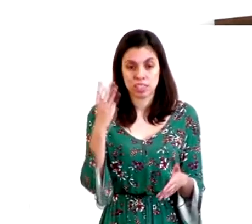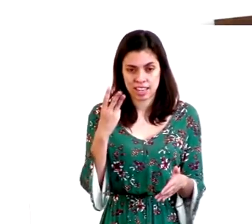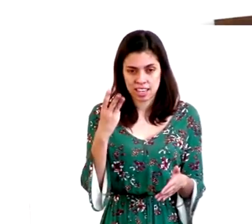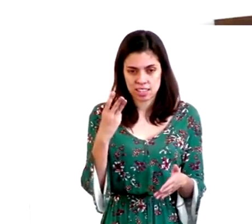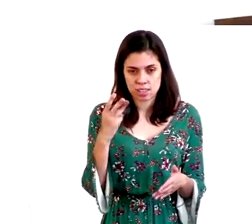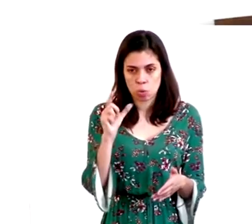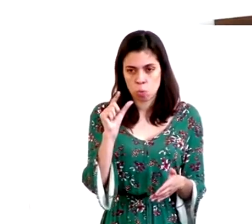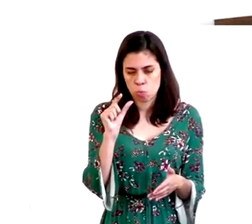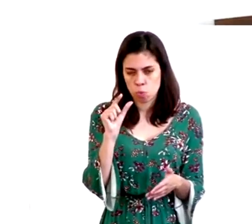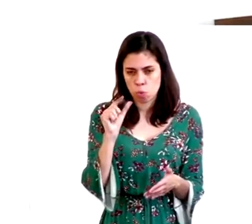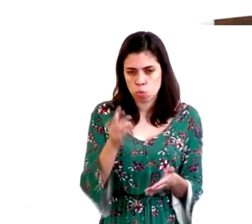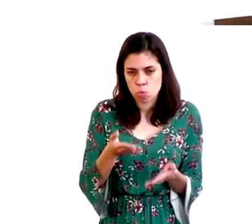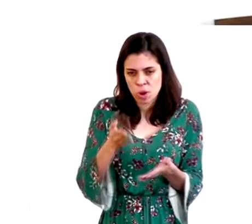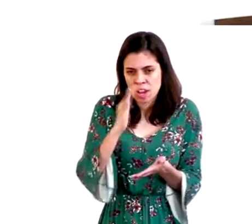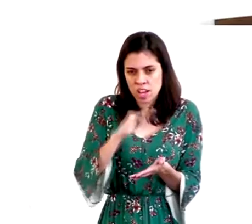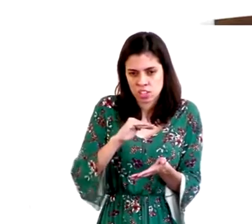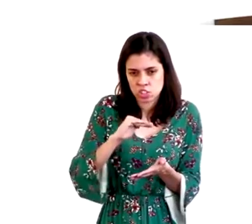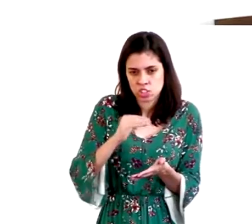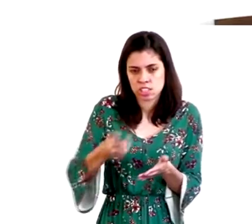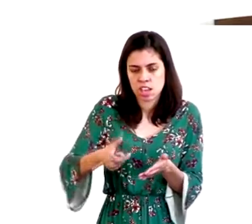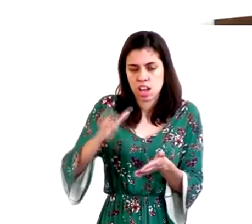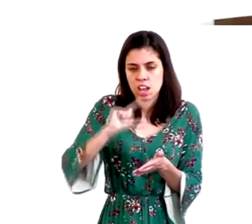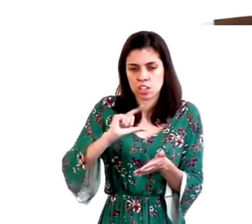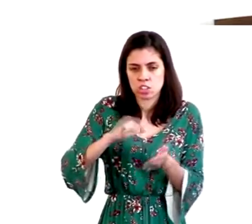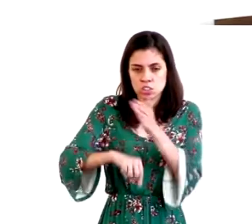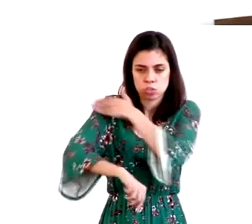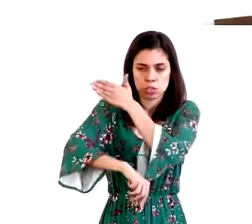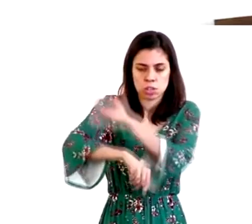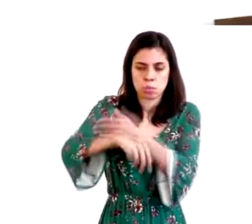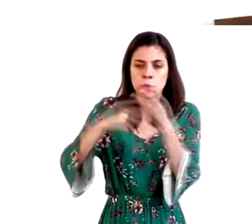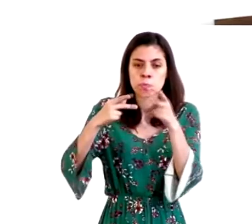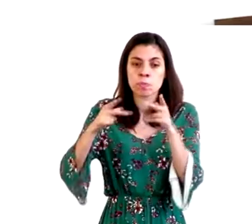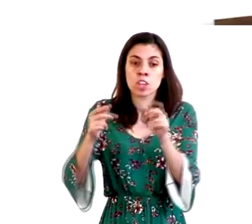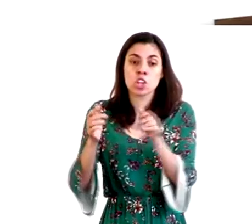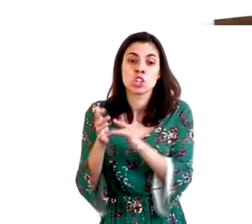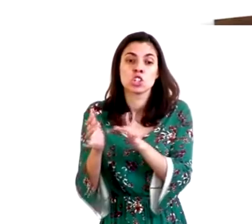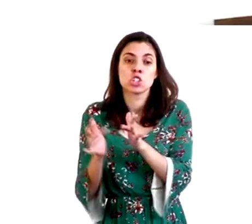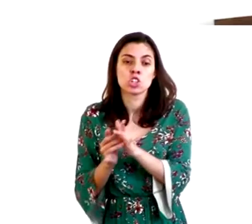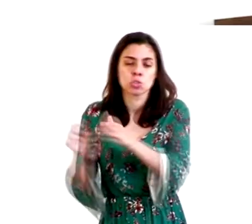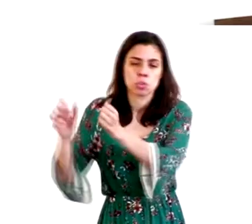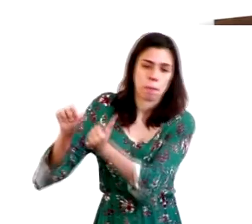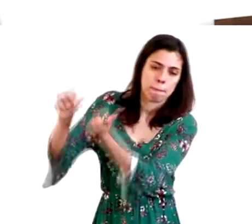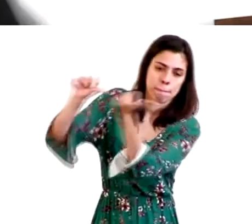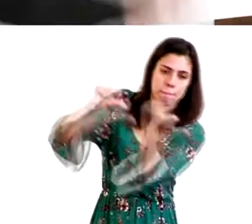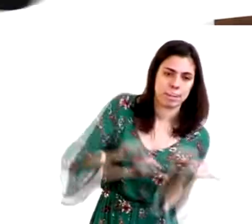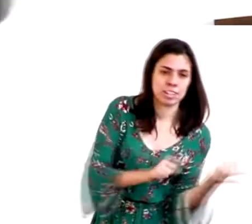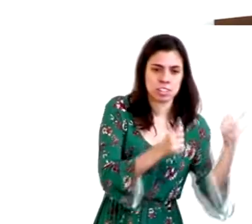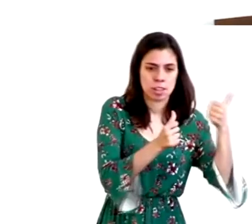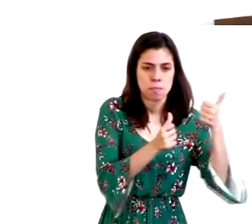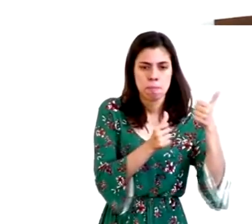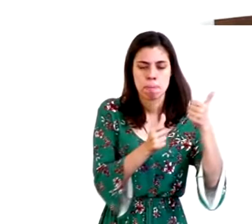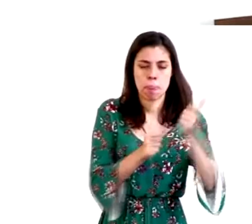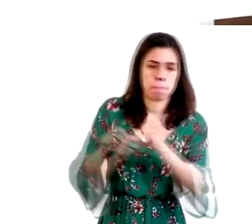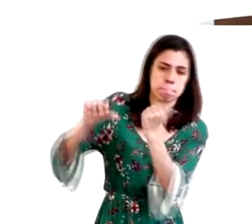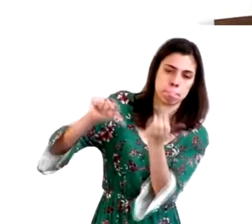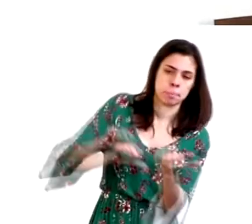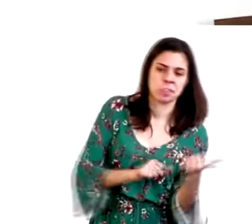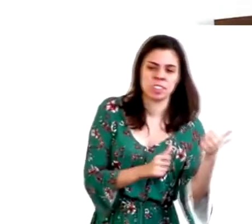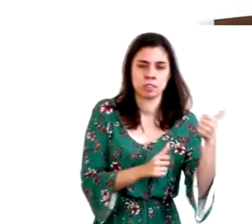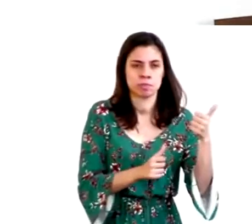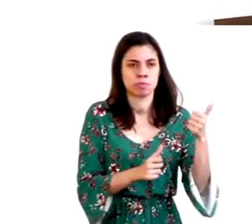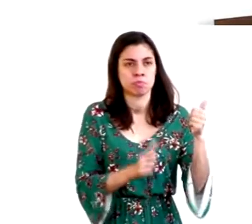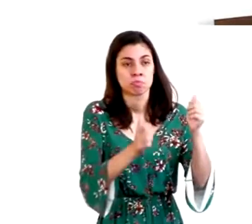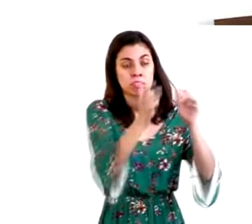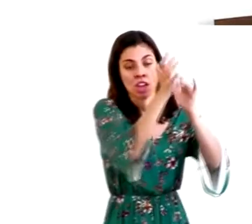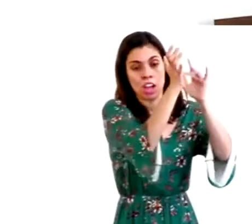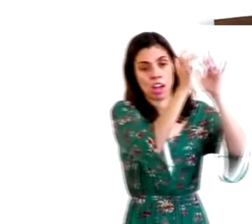é batizado. Ele é o homem agora cheio do Espírito Santo. Ele se esvaziou da sua